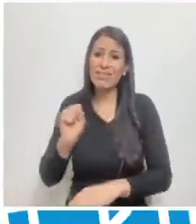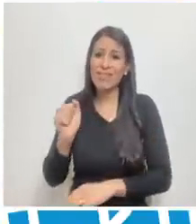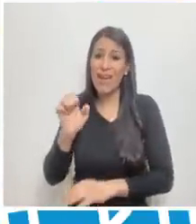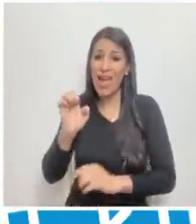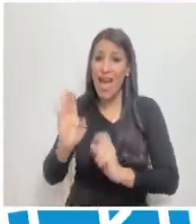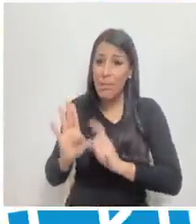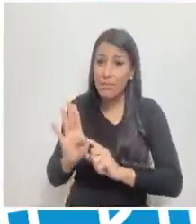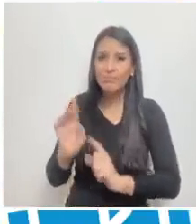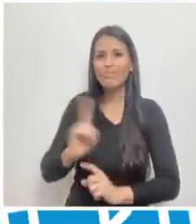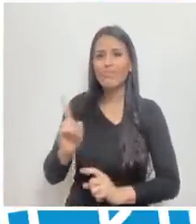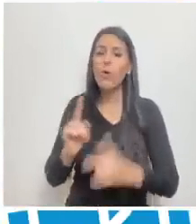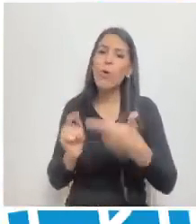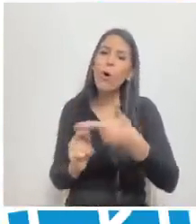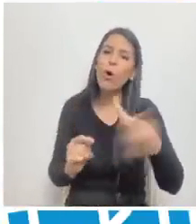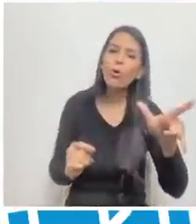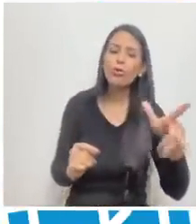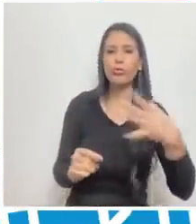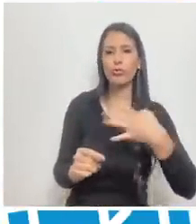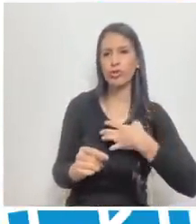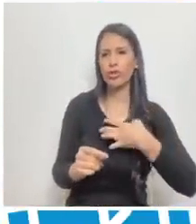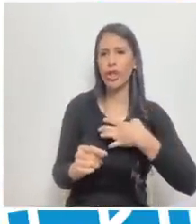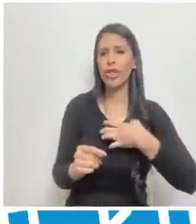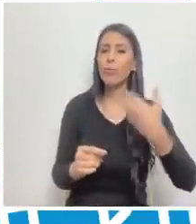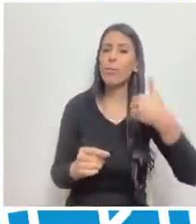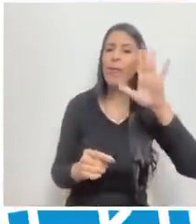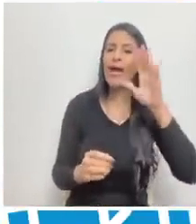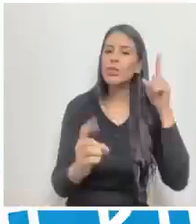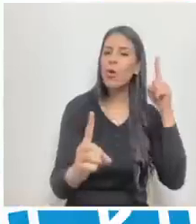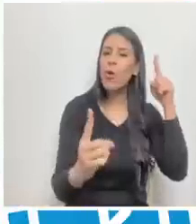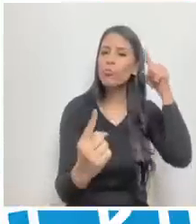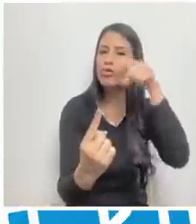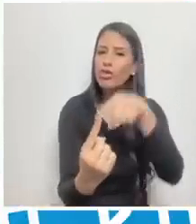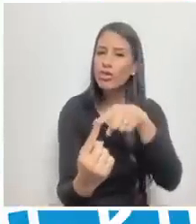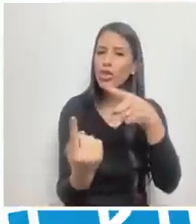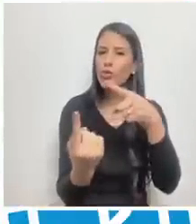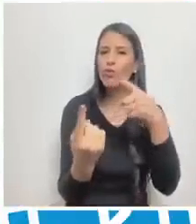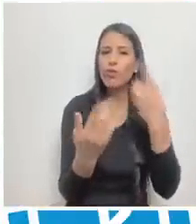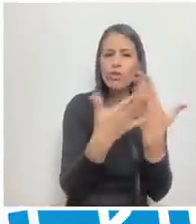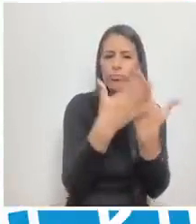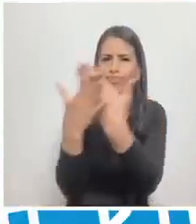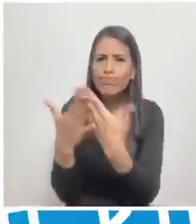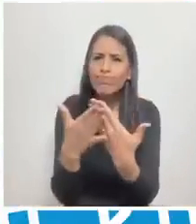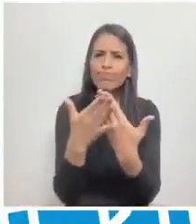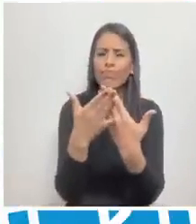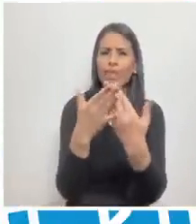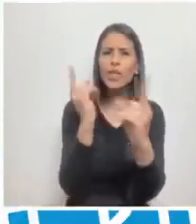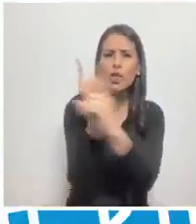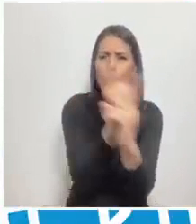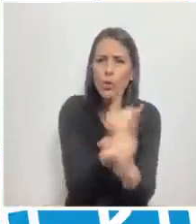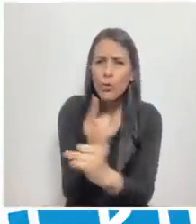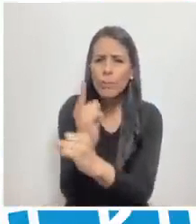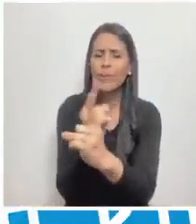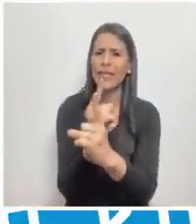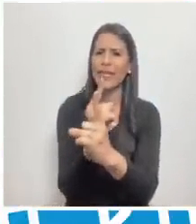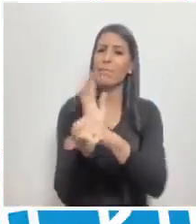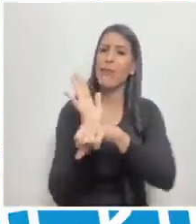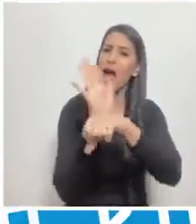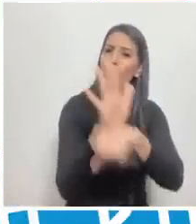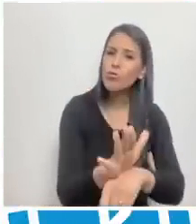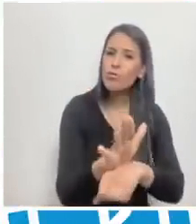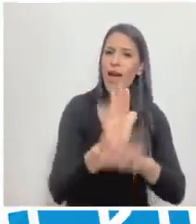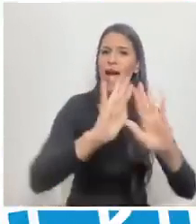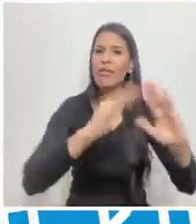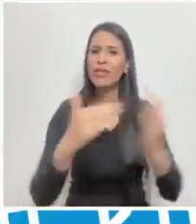mecanismos que venham numa perspectiva diagnóstica de auxiliar as redes a entender e a compreender melhor como esse